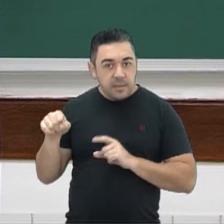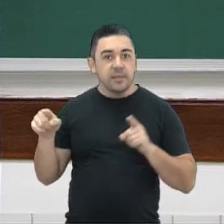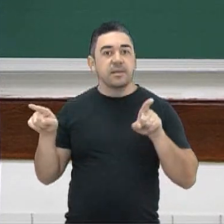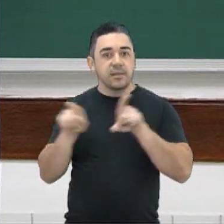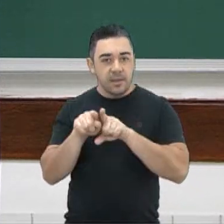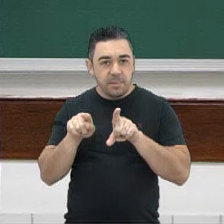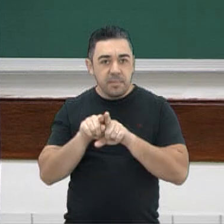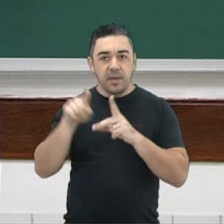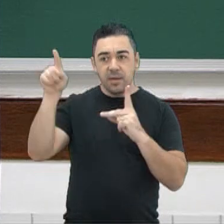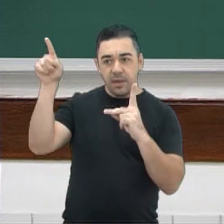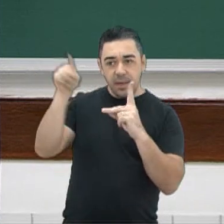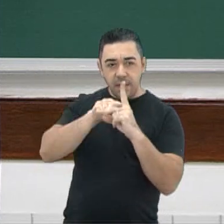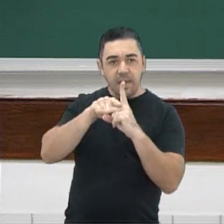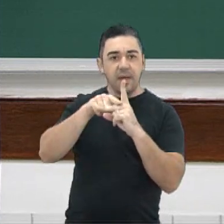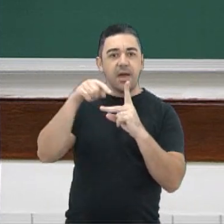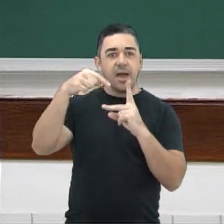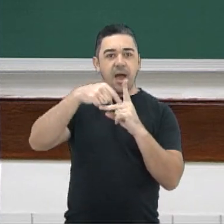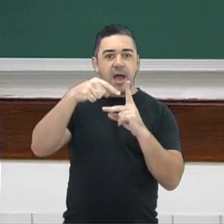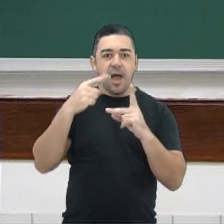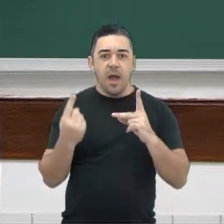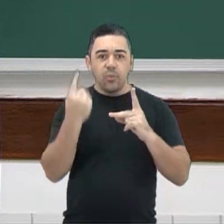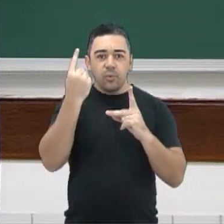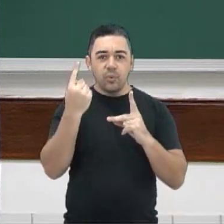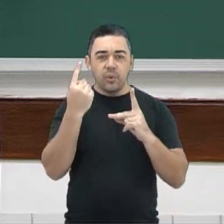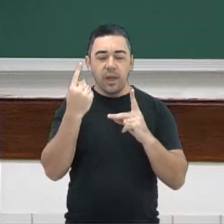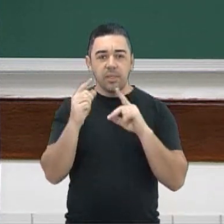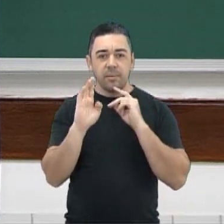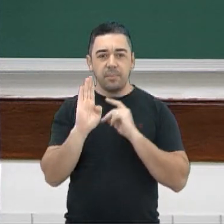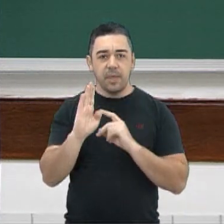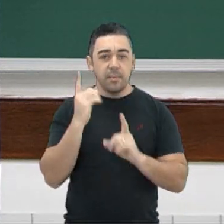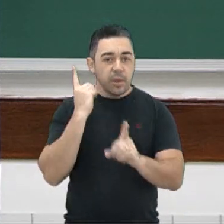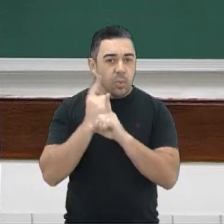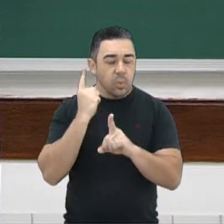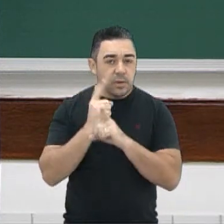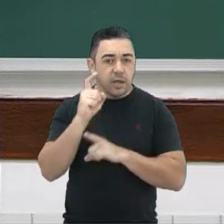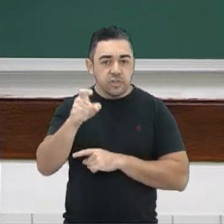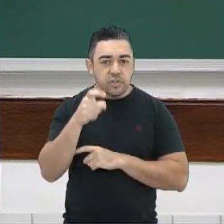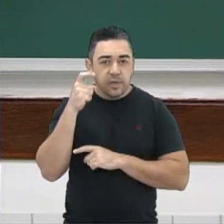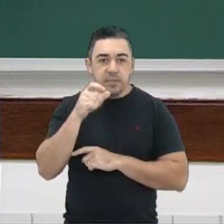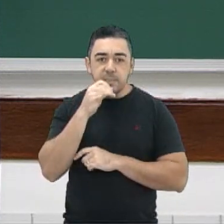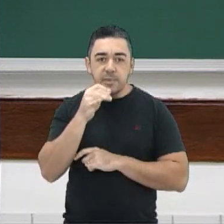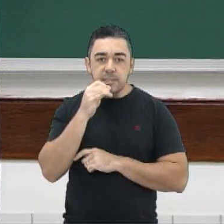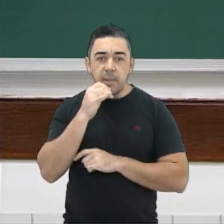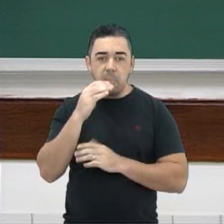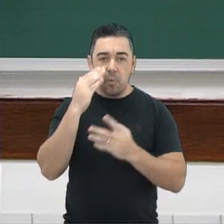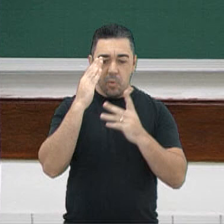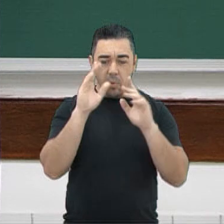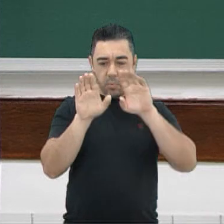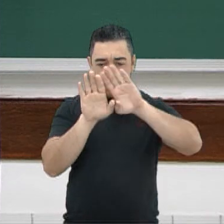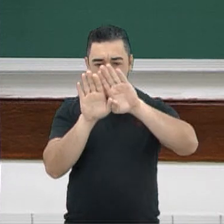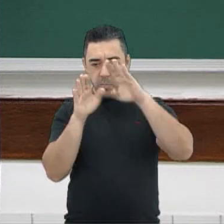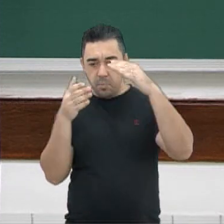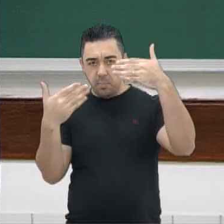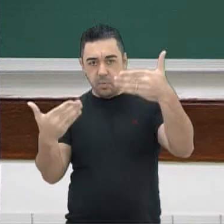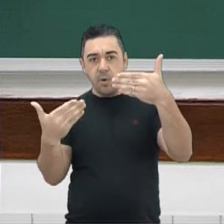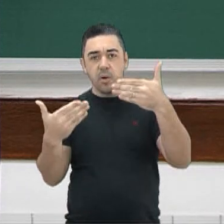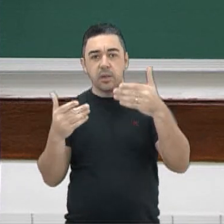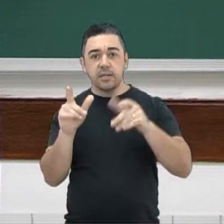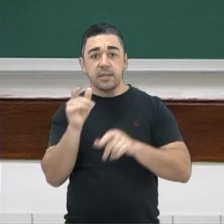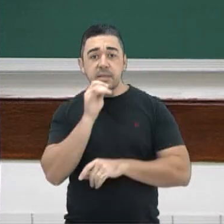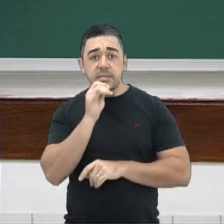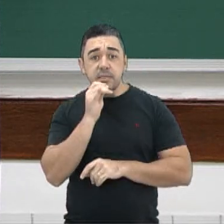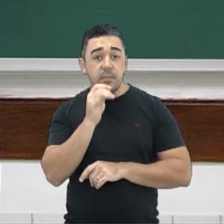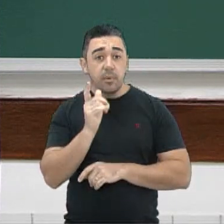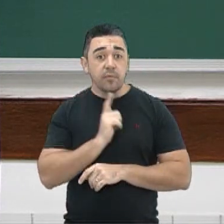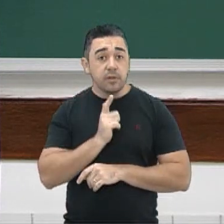do vértice B. Então, para que eu ache o valor de x, se eu cortar e colocar um triângulo sobre o